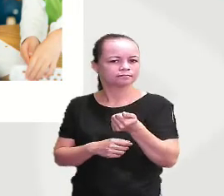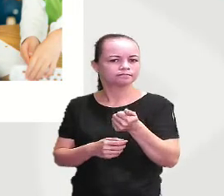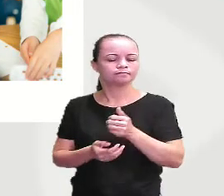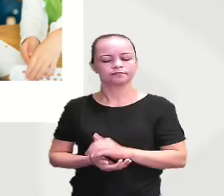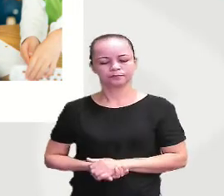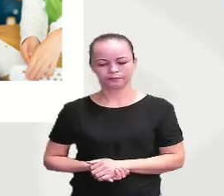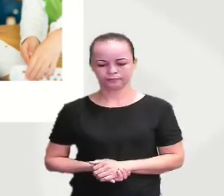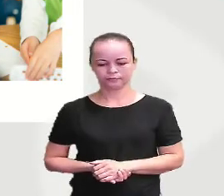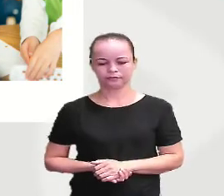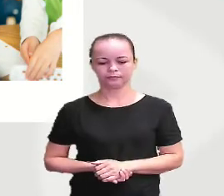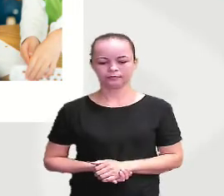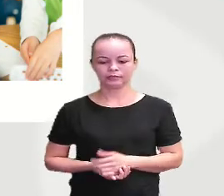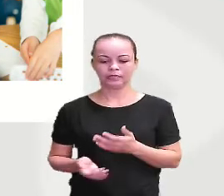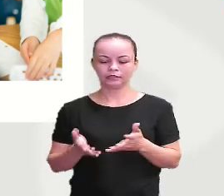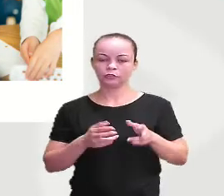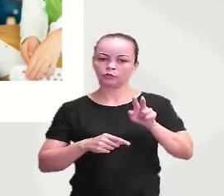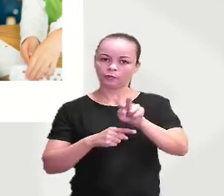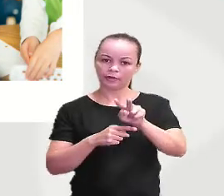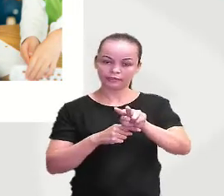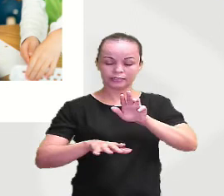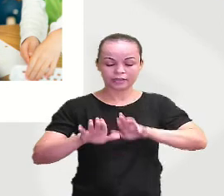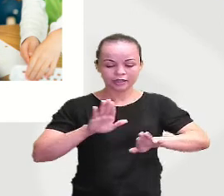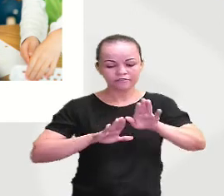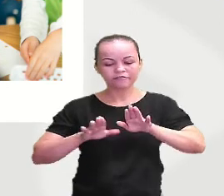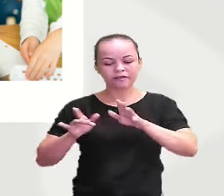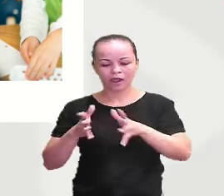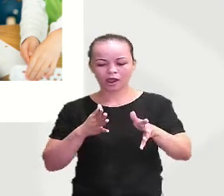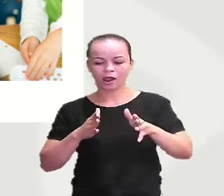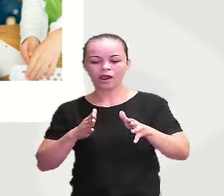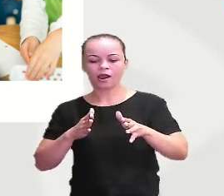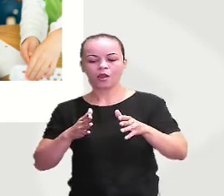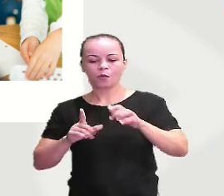Atitudes para preservar o meio ambiente na escola. Quais são algumas